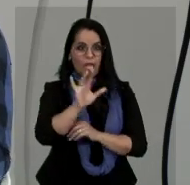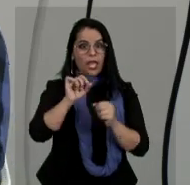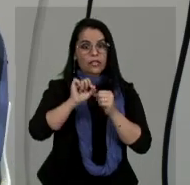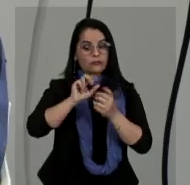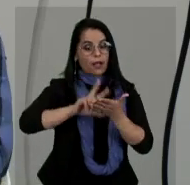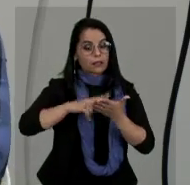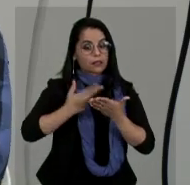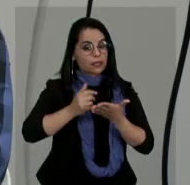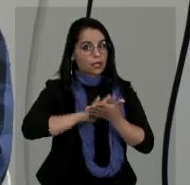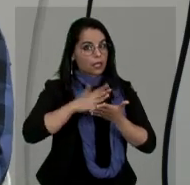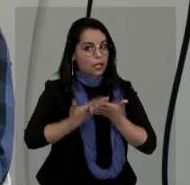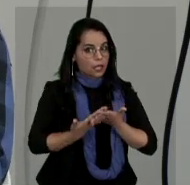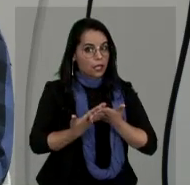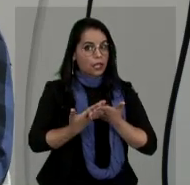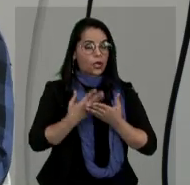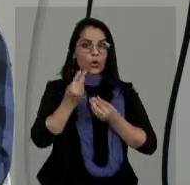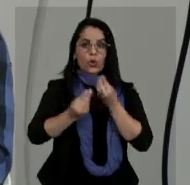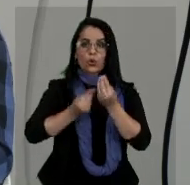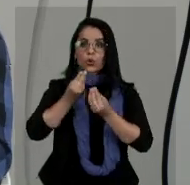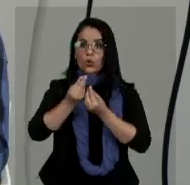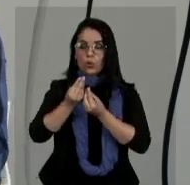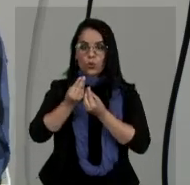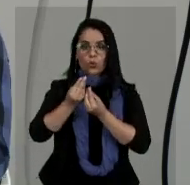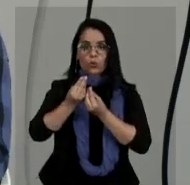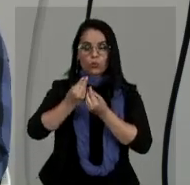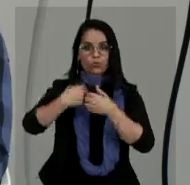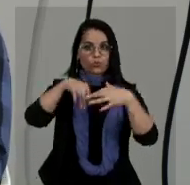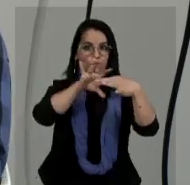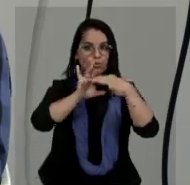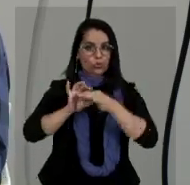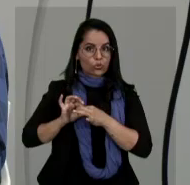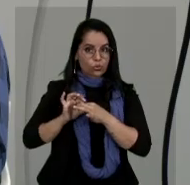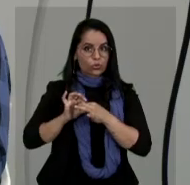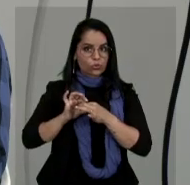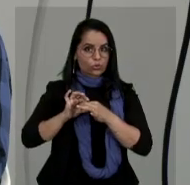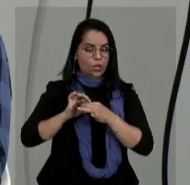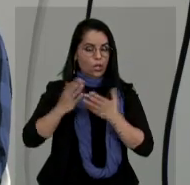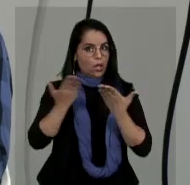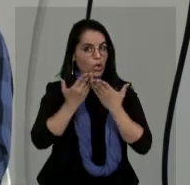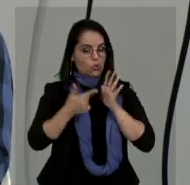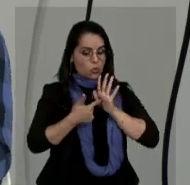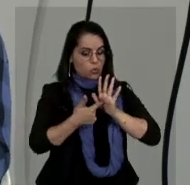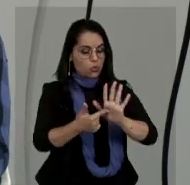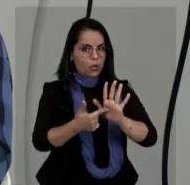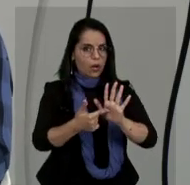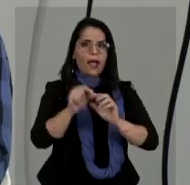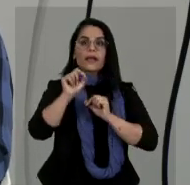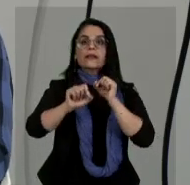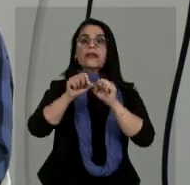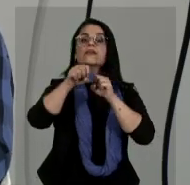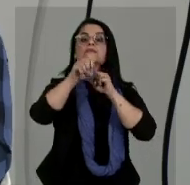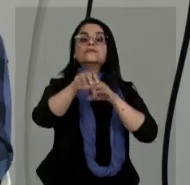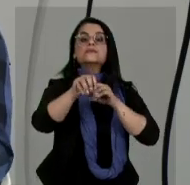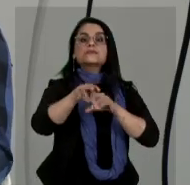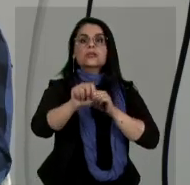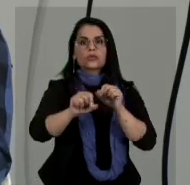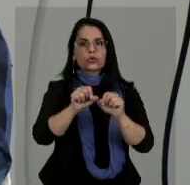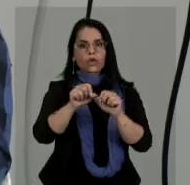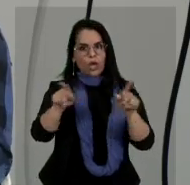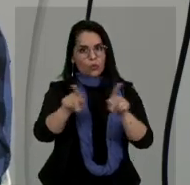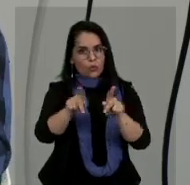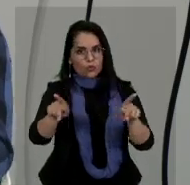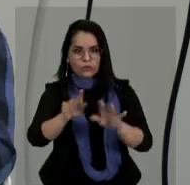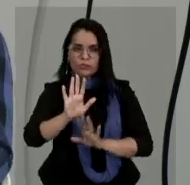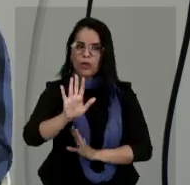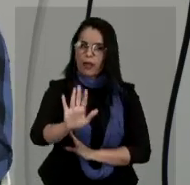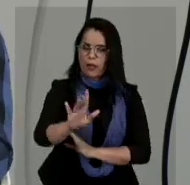a tradução e interpretação daquele contexto que está sendo exposto. Quem vai ensinar a língua é um professor, e